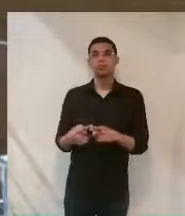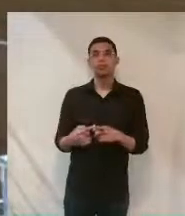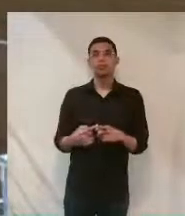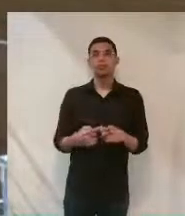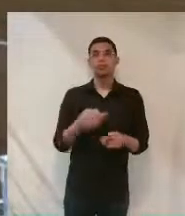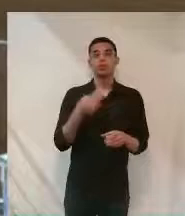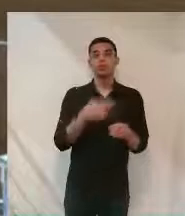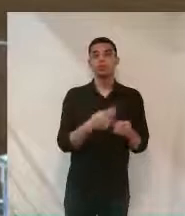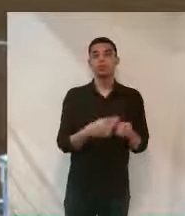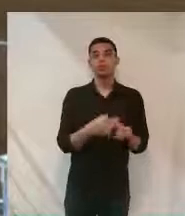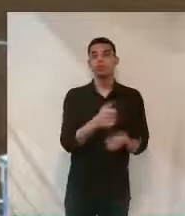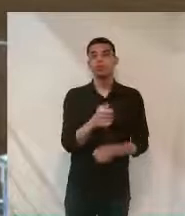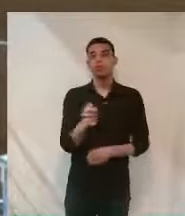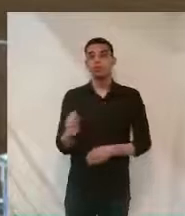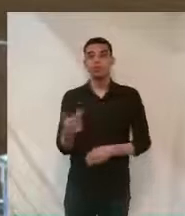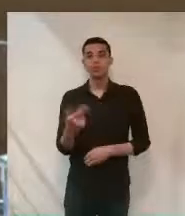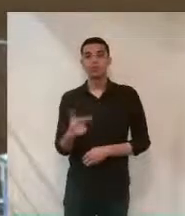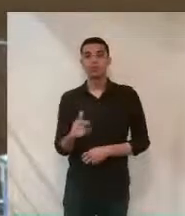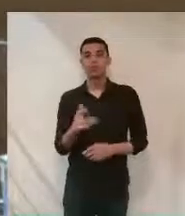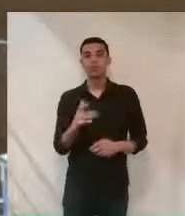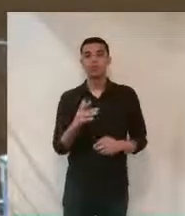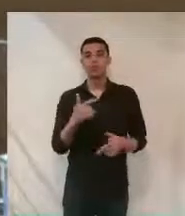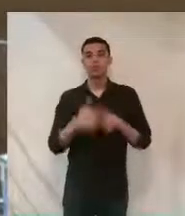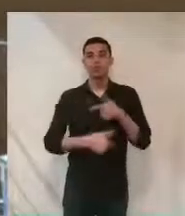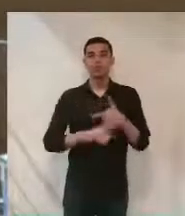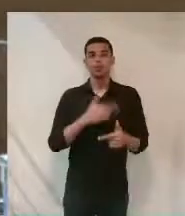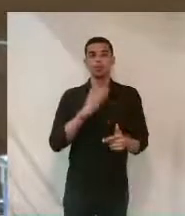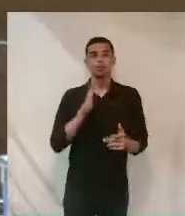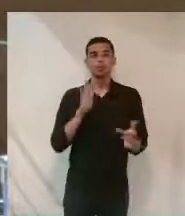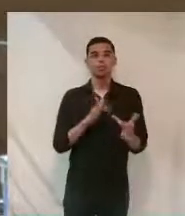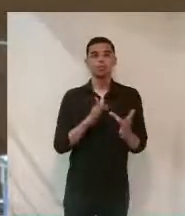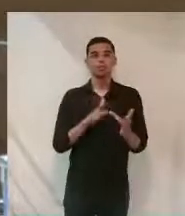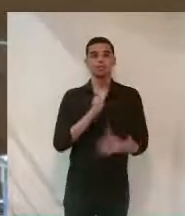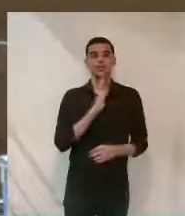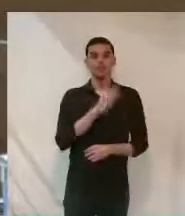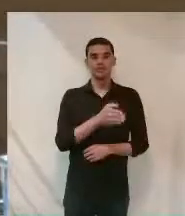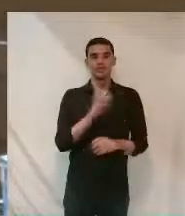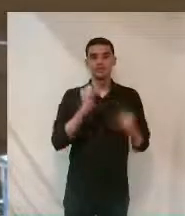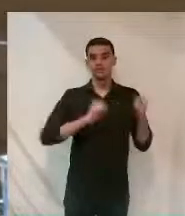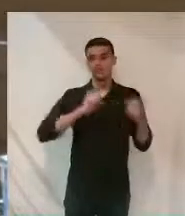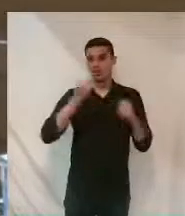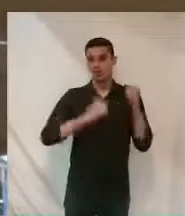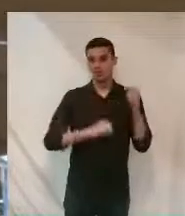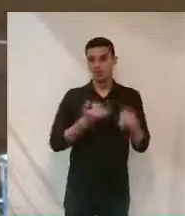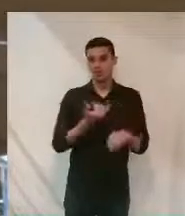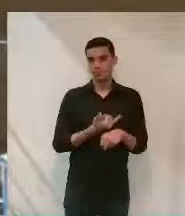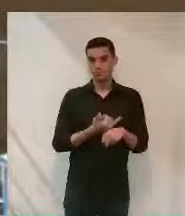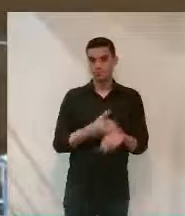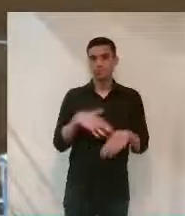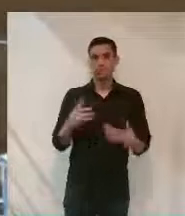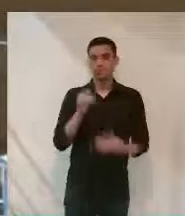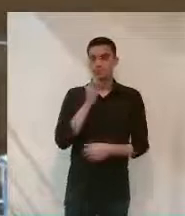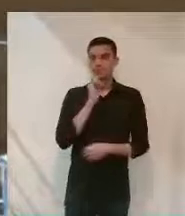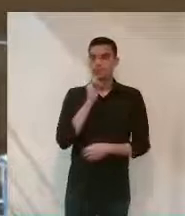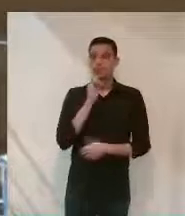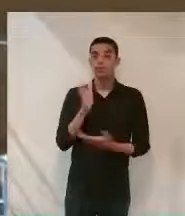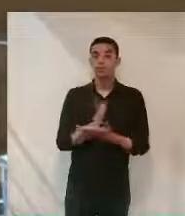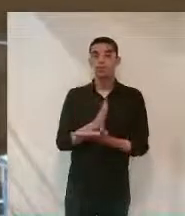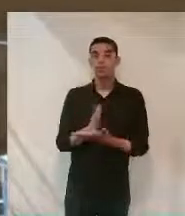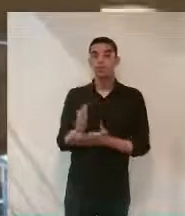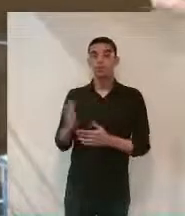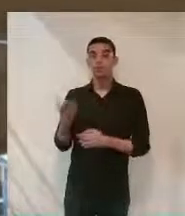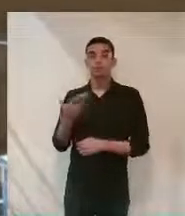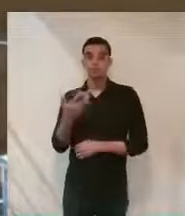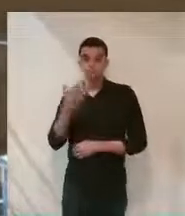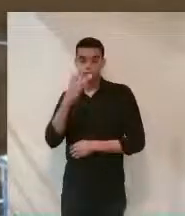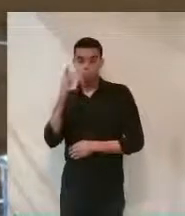gente não tem uma atuação direta da siderúrgica. Então, por exemplo, eu tenho parceiros que estão em municípios muito pequenos, eu vou citar o